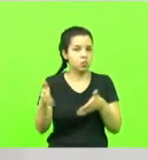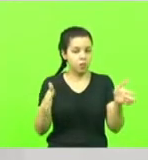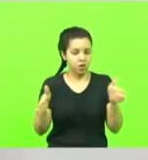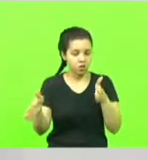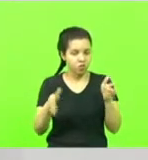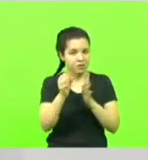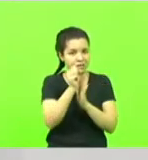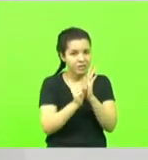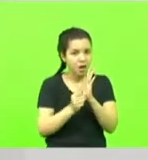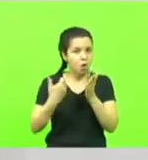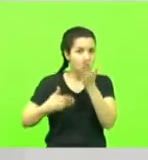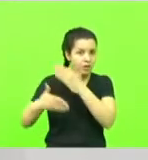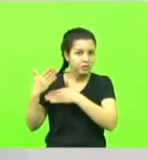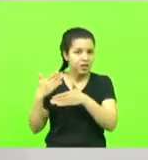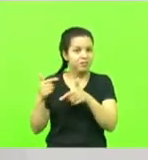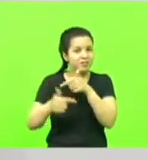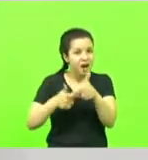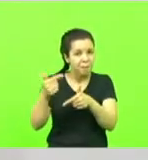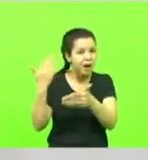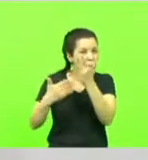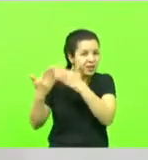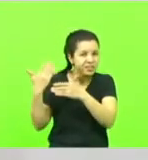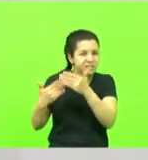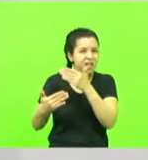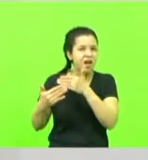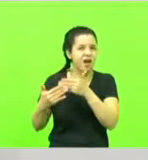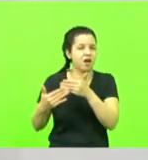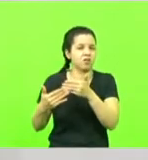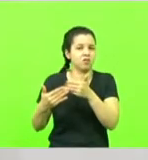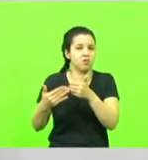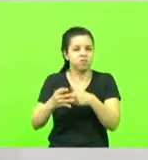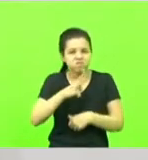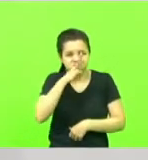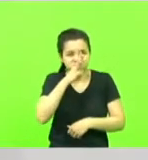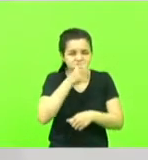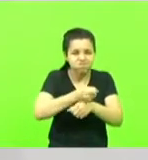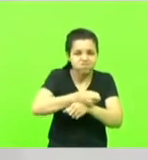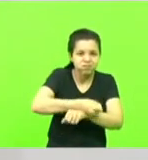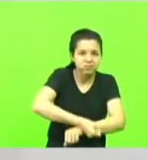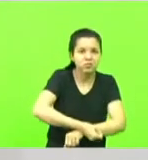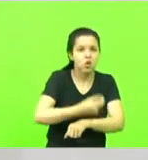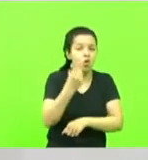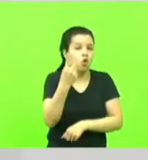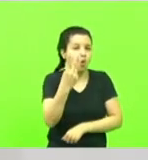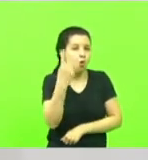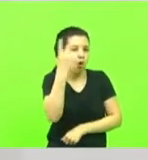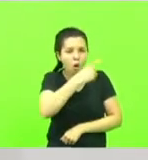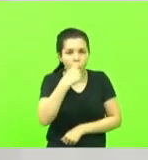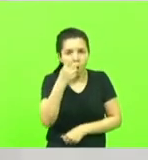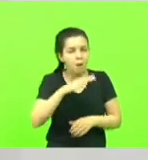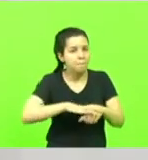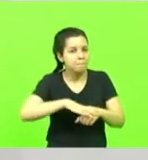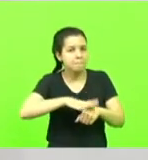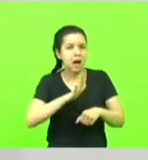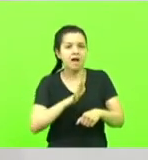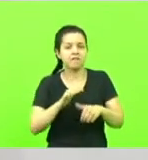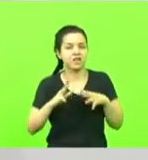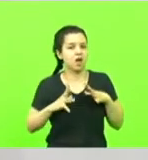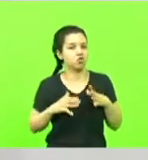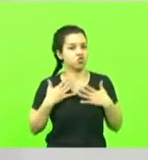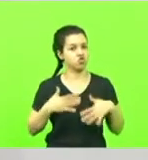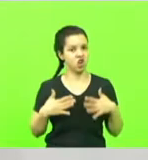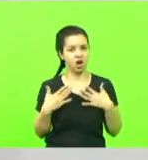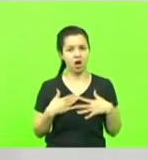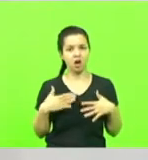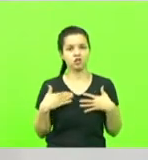eram completamente abusivas, com jornadas de 12 ou mais horas, sem descanso em feriados ou em finais de semana. E